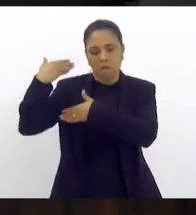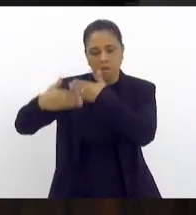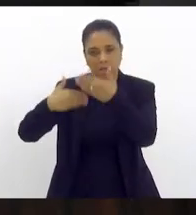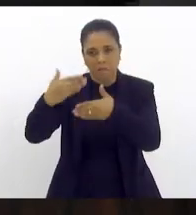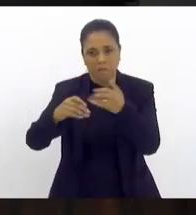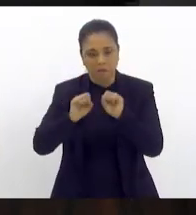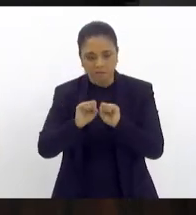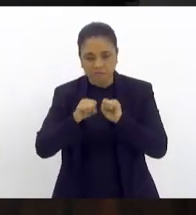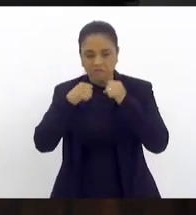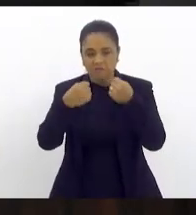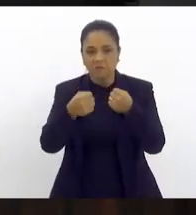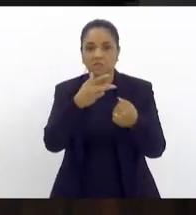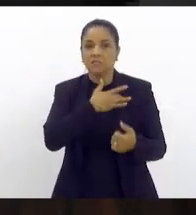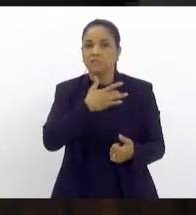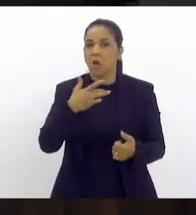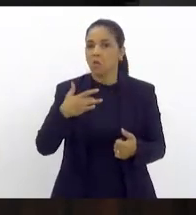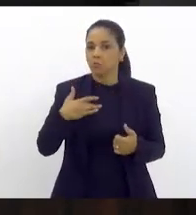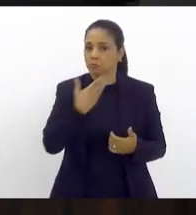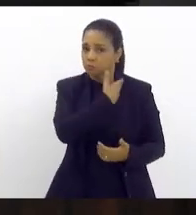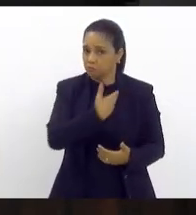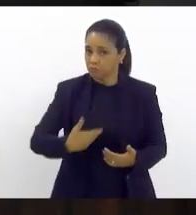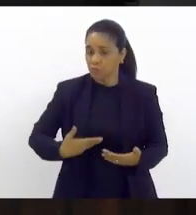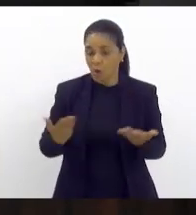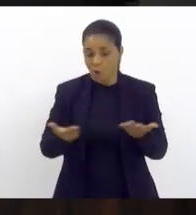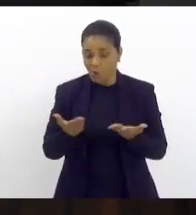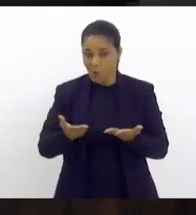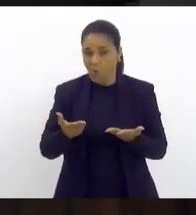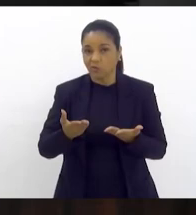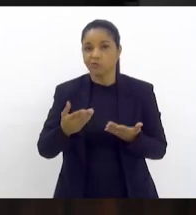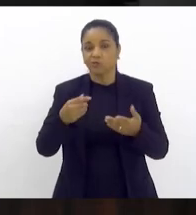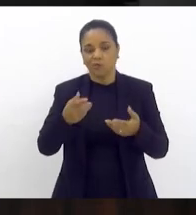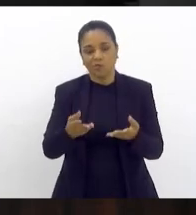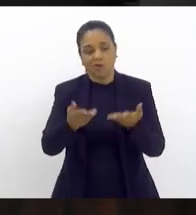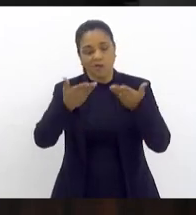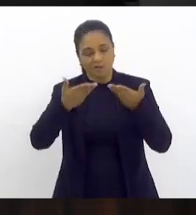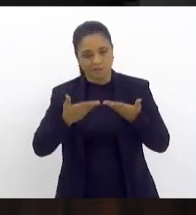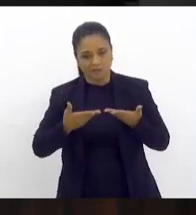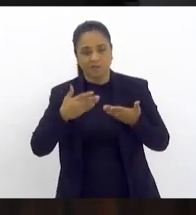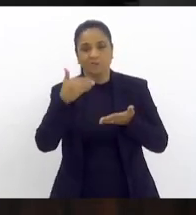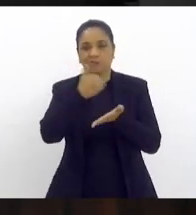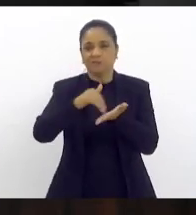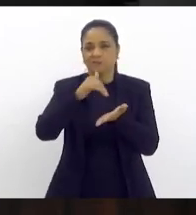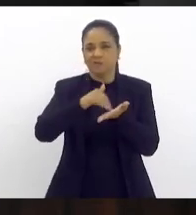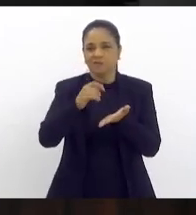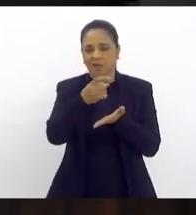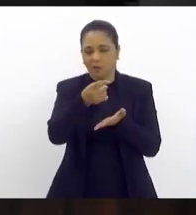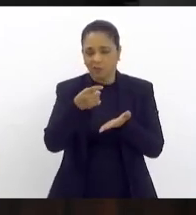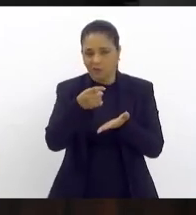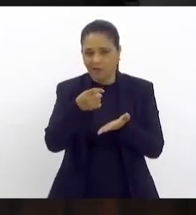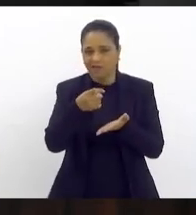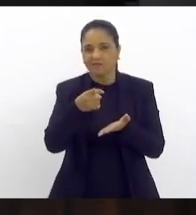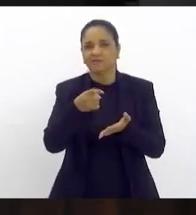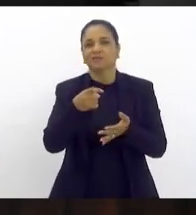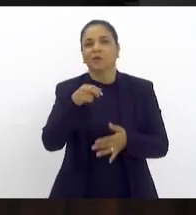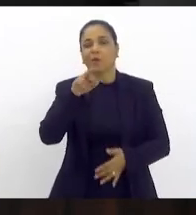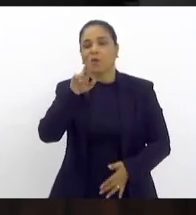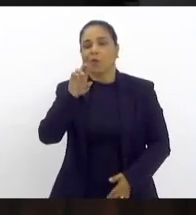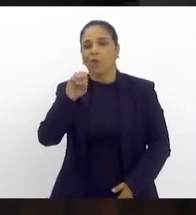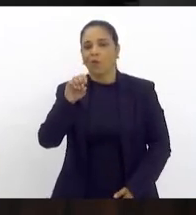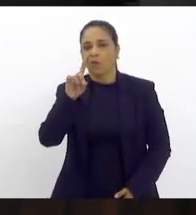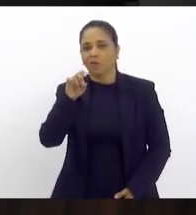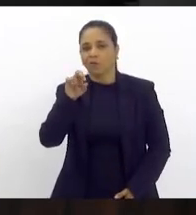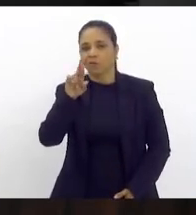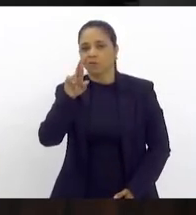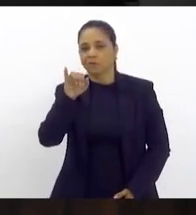defesa da saúde pública e se tá aqui hoje eu recebi o ex-secretário de saúde de Niterói Rodrigo Oliveira é um grande amigo meu assim como